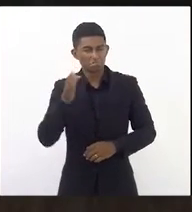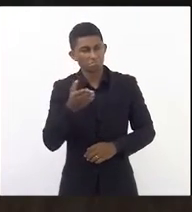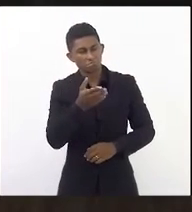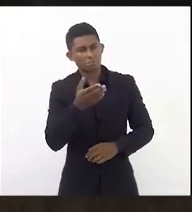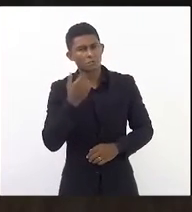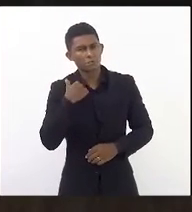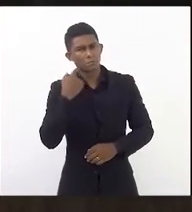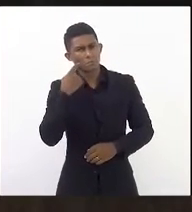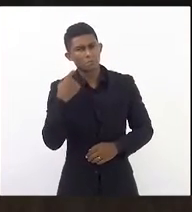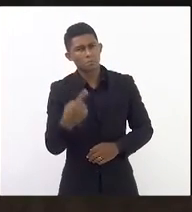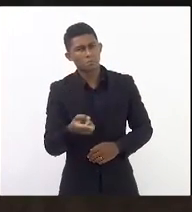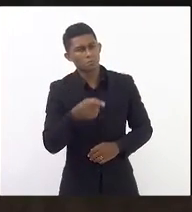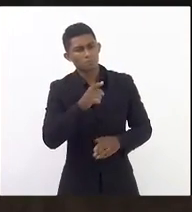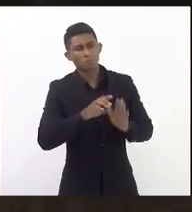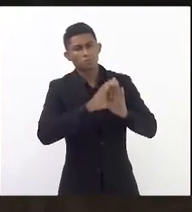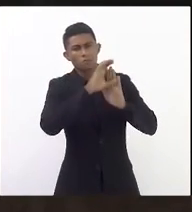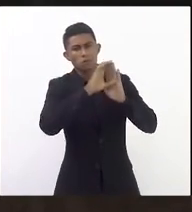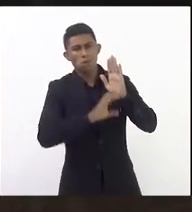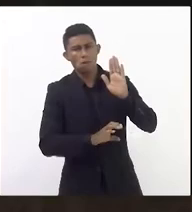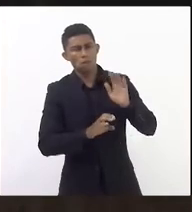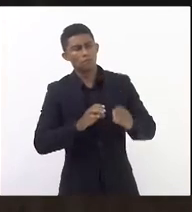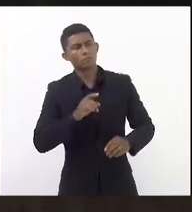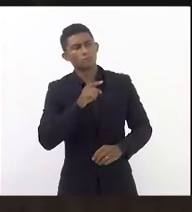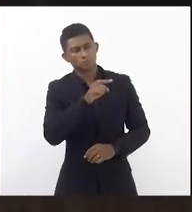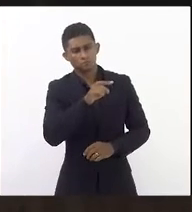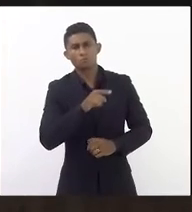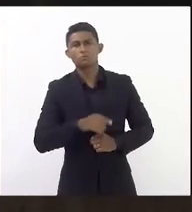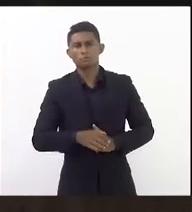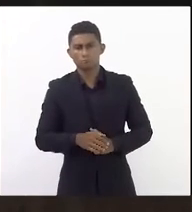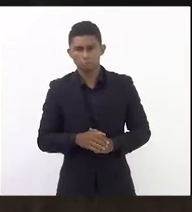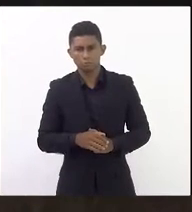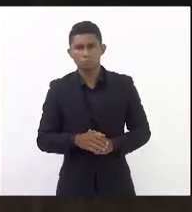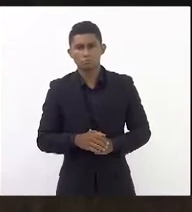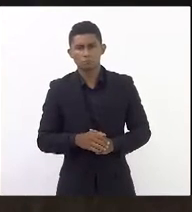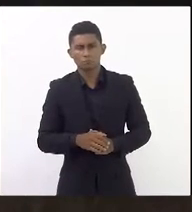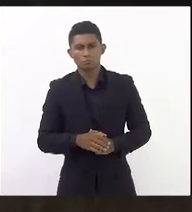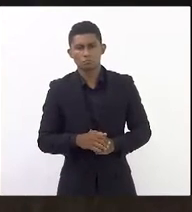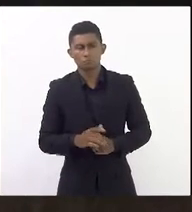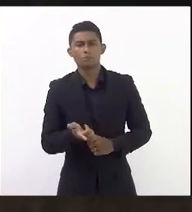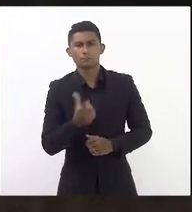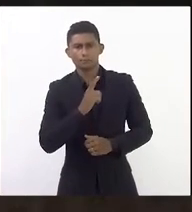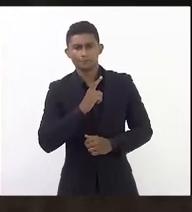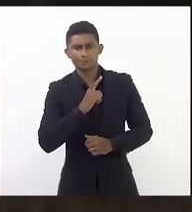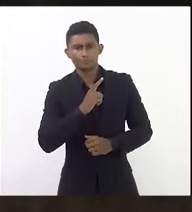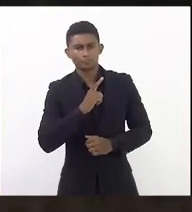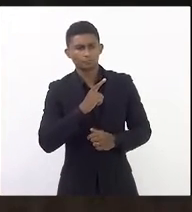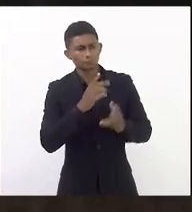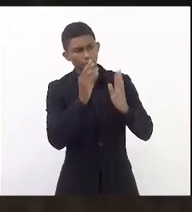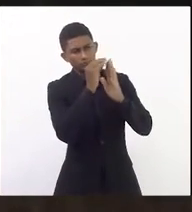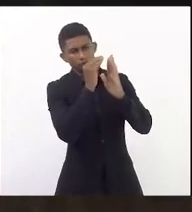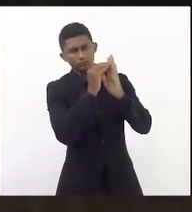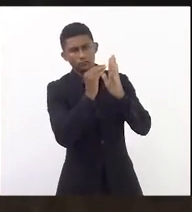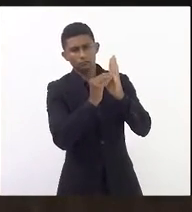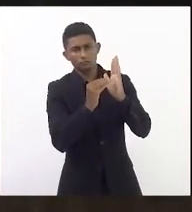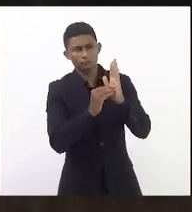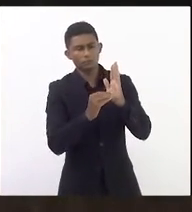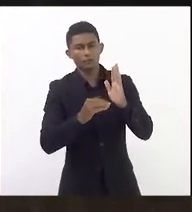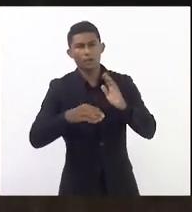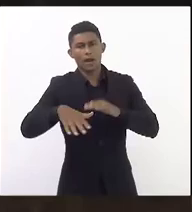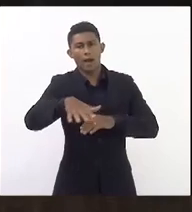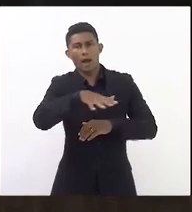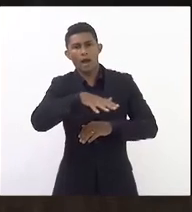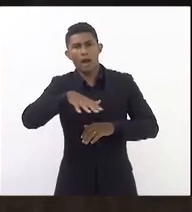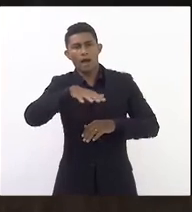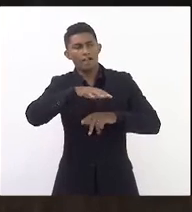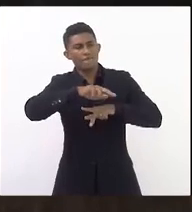que é um currículo que tem uma monta para diversas áreas, é um engenheiro que tem